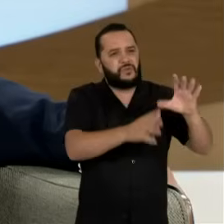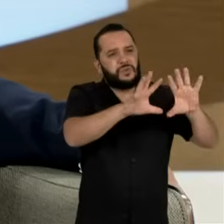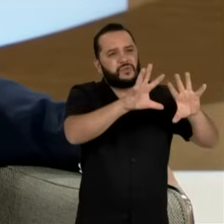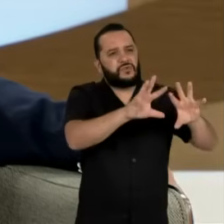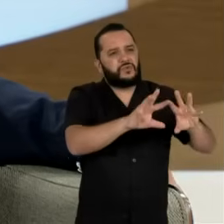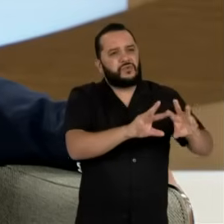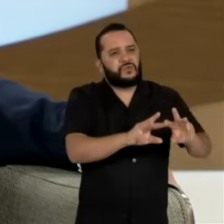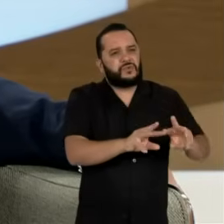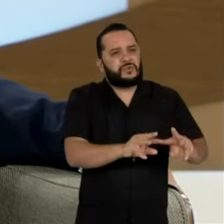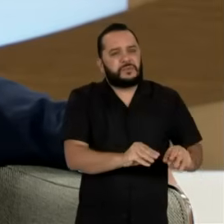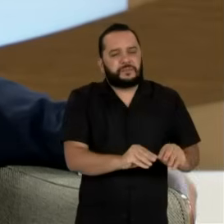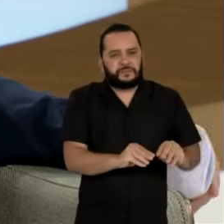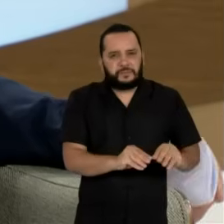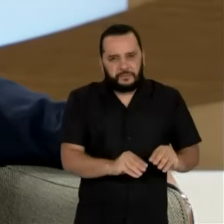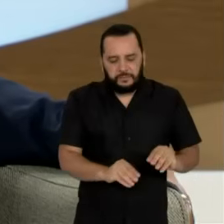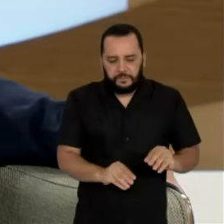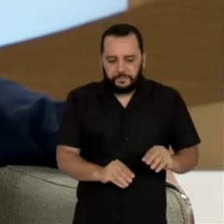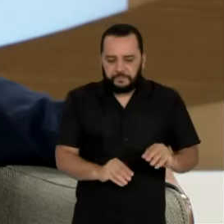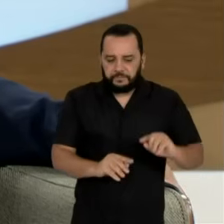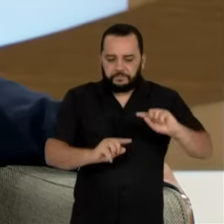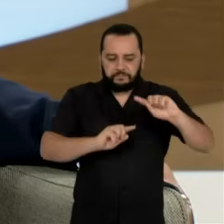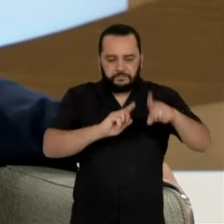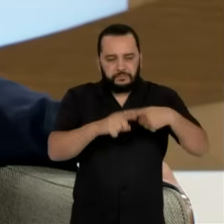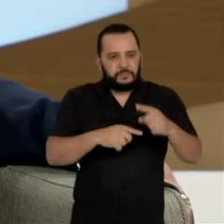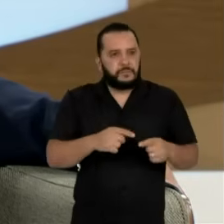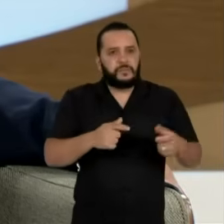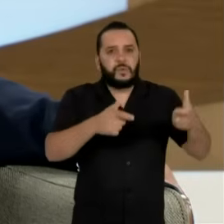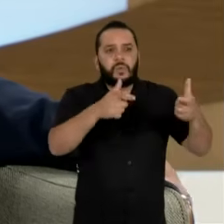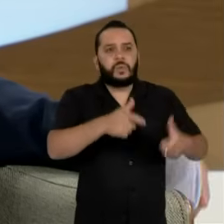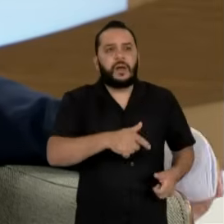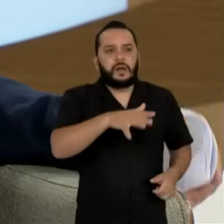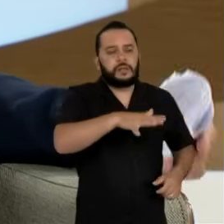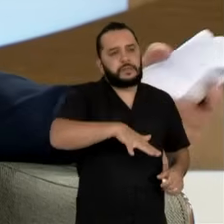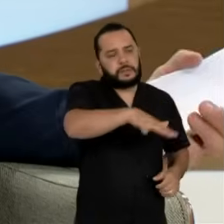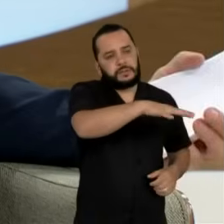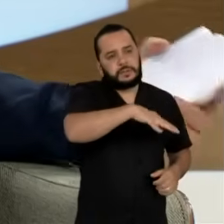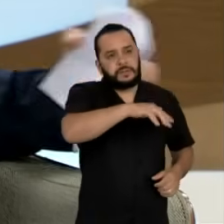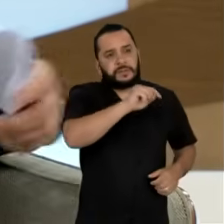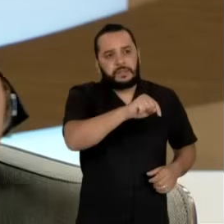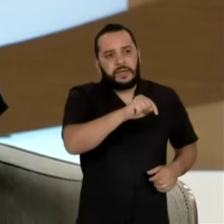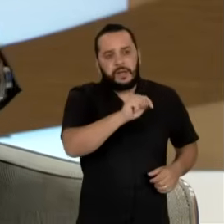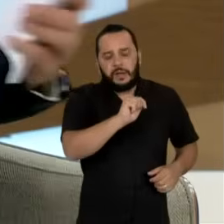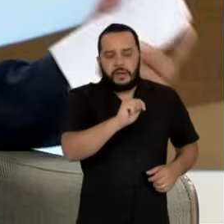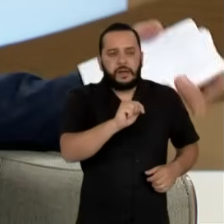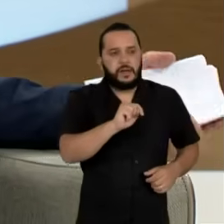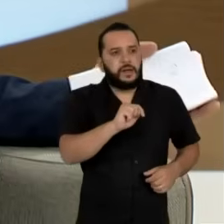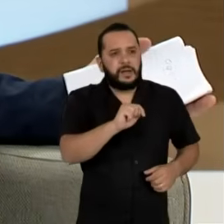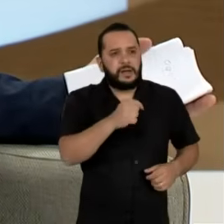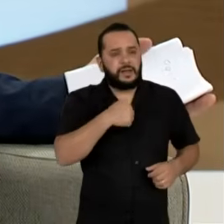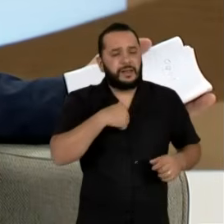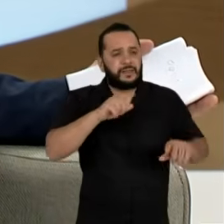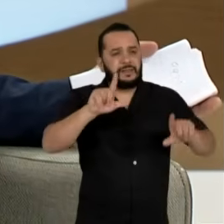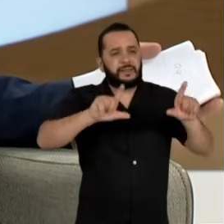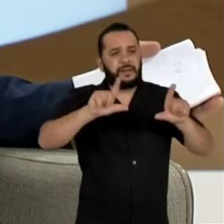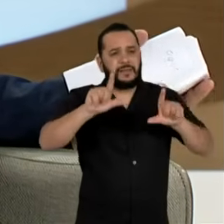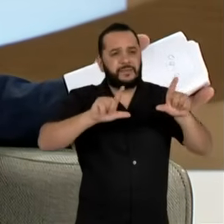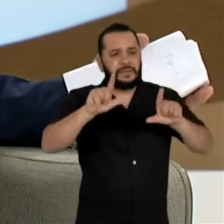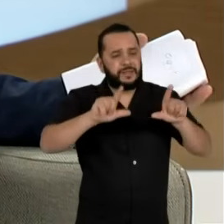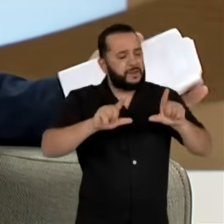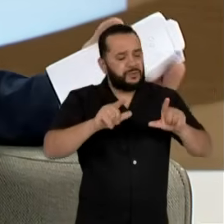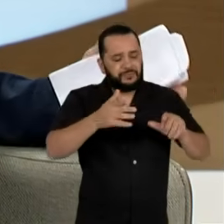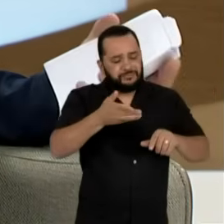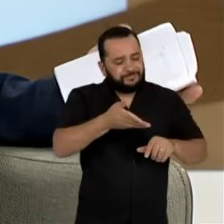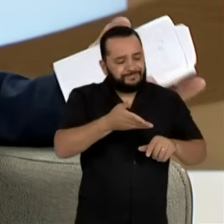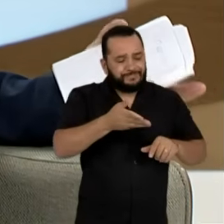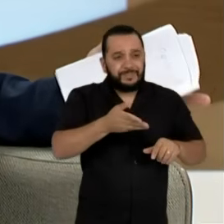E, de repente, a vila de Alter do Chão, que é tão bonita, ela vem à tona, ela vem à mídia, né? Não